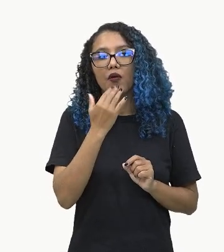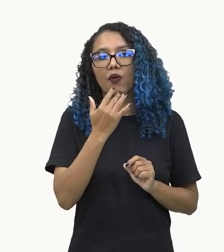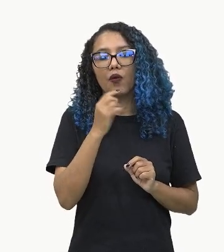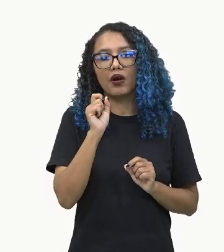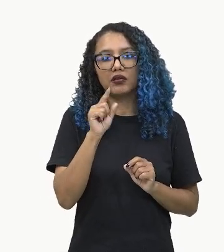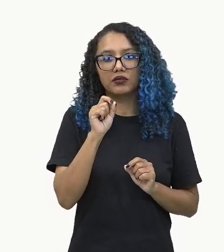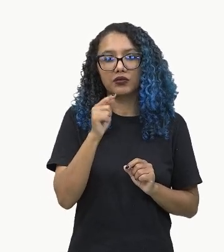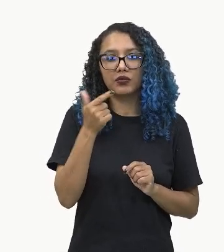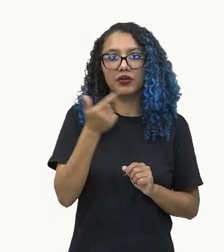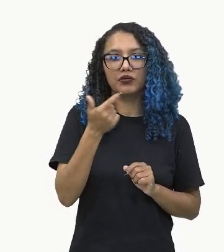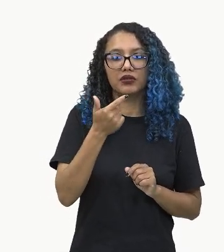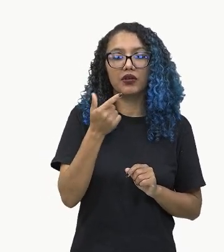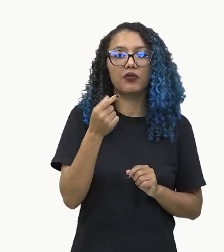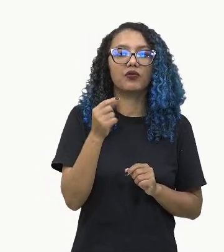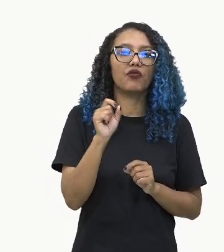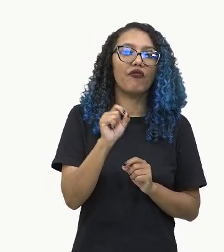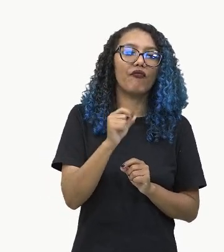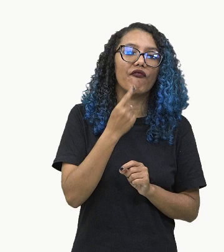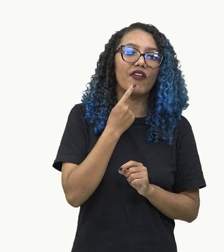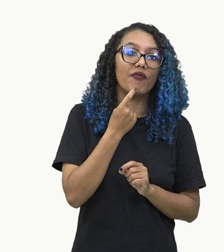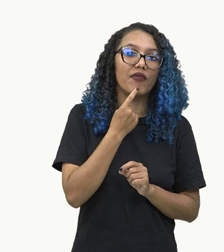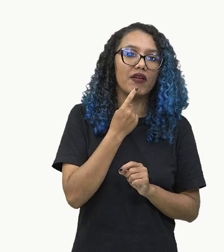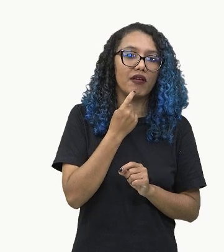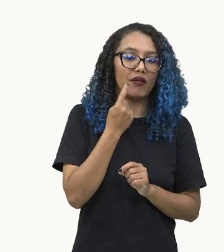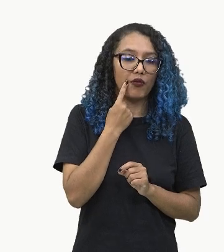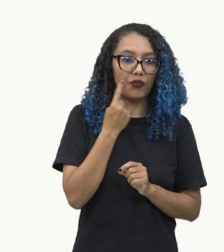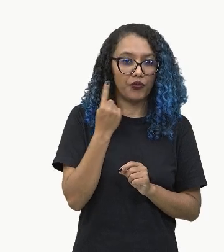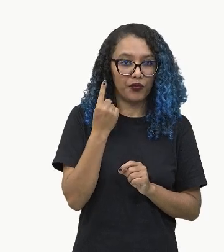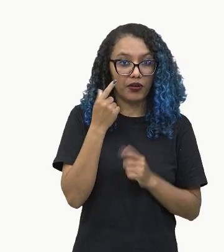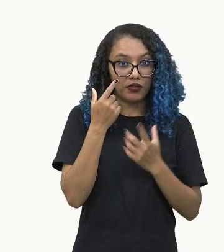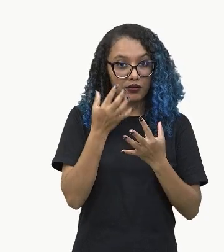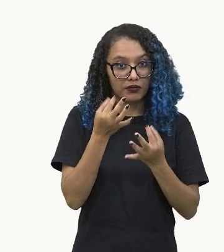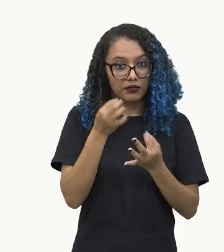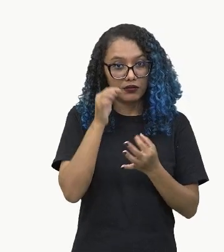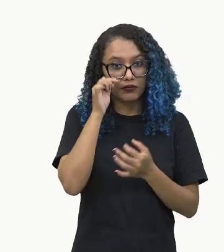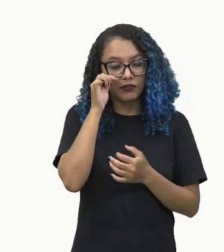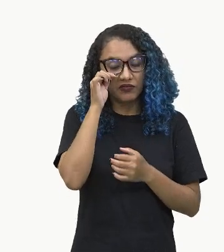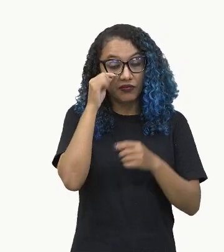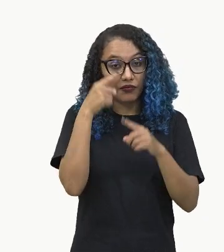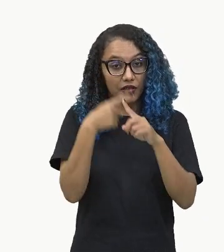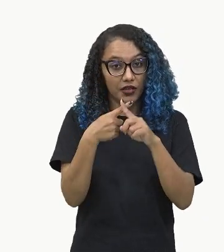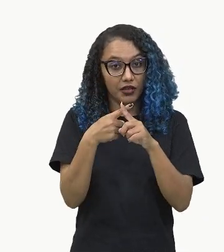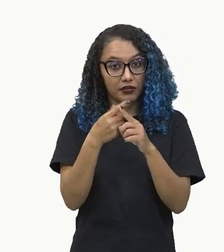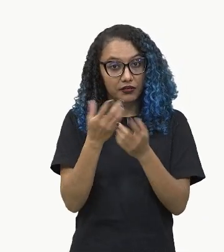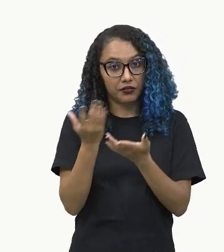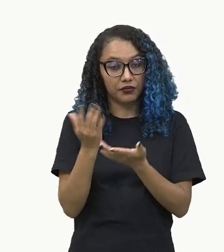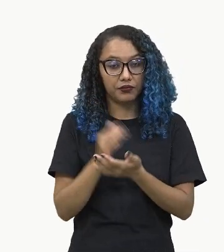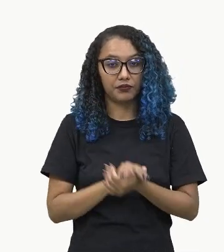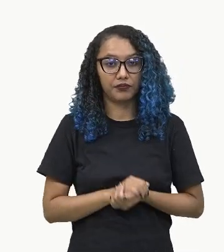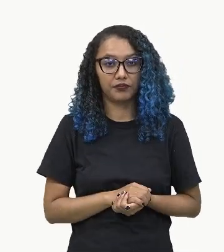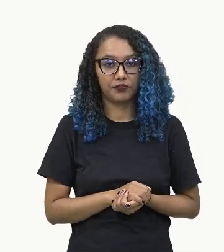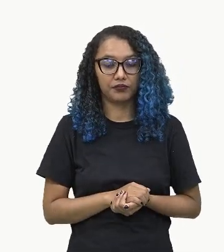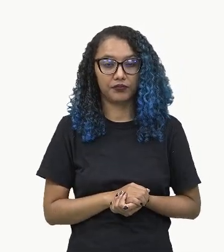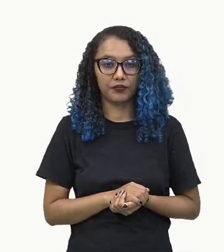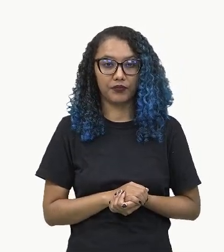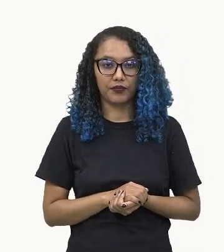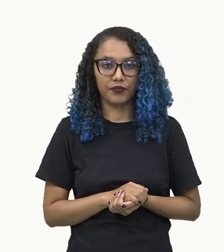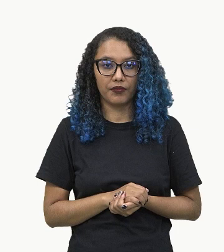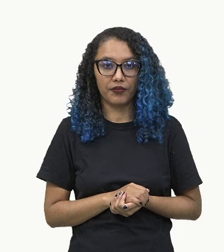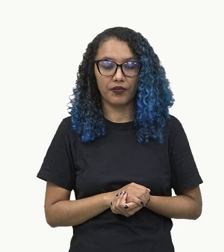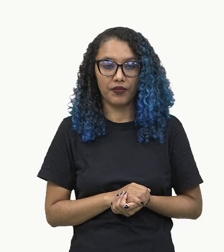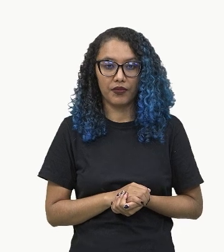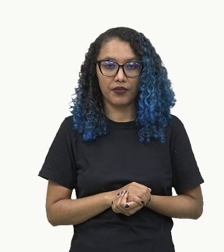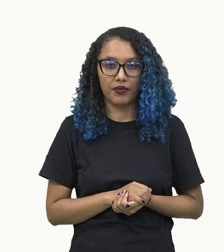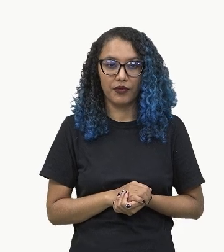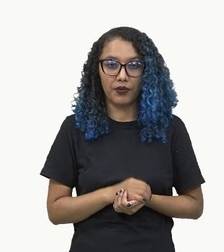vocês acompanharem melhor. Certo? Vezes, não pode esquecer, o meu